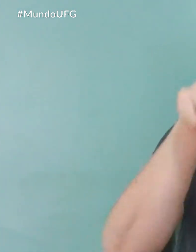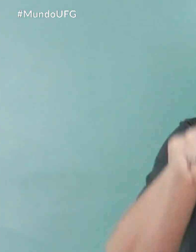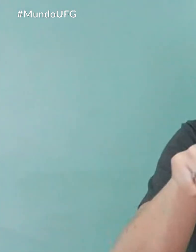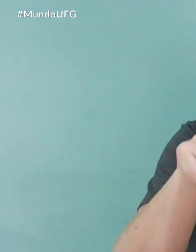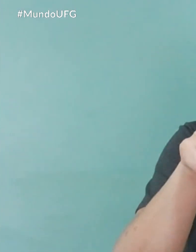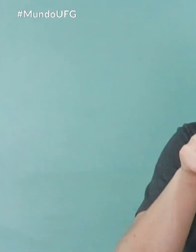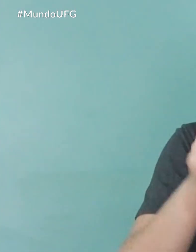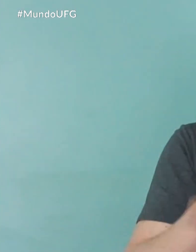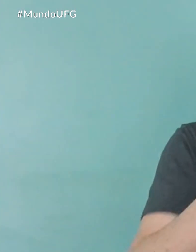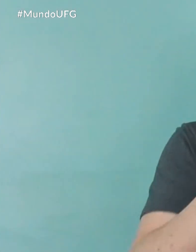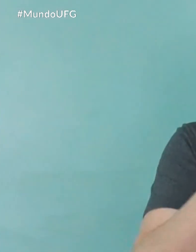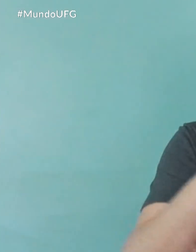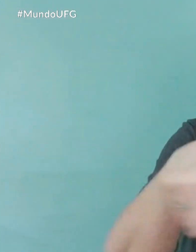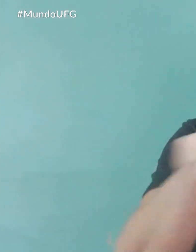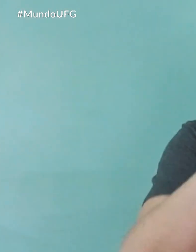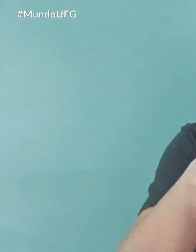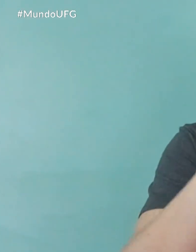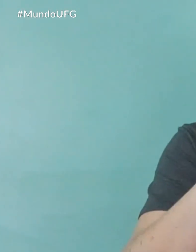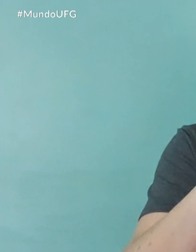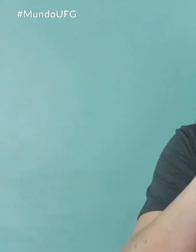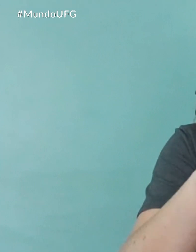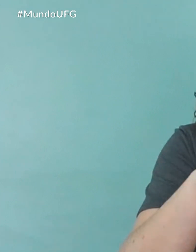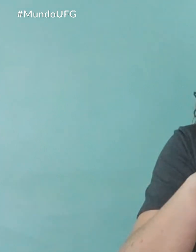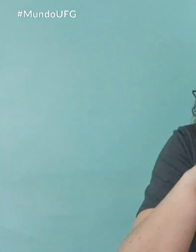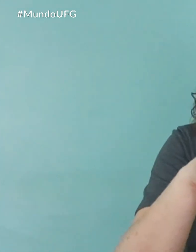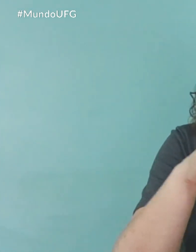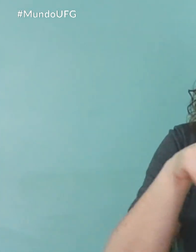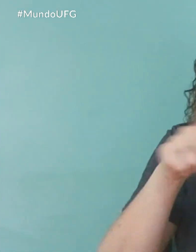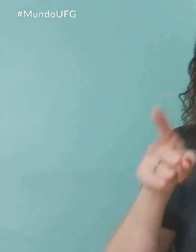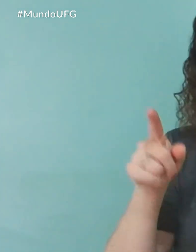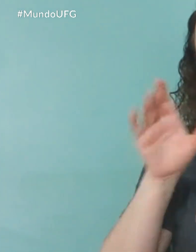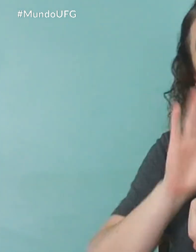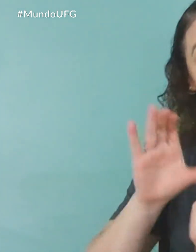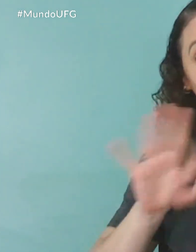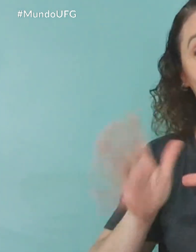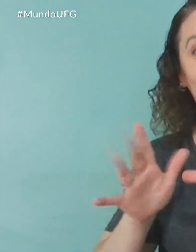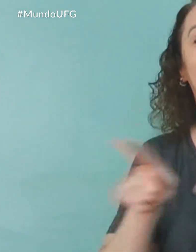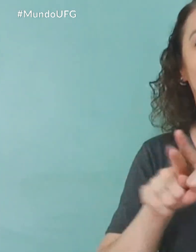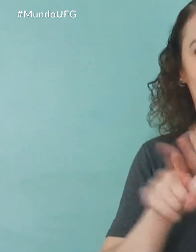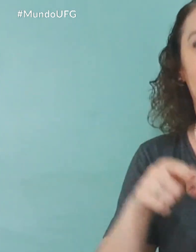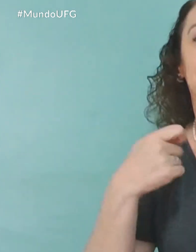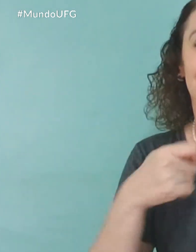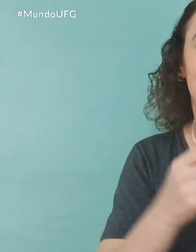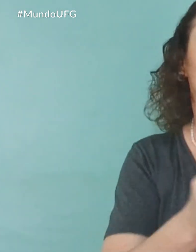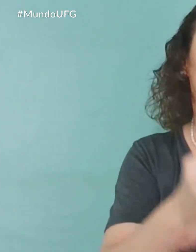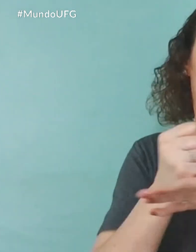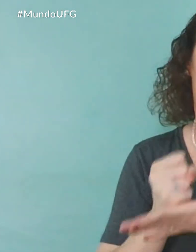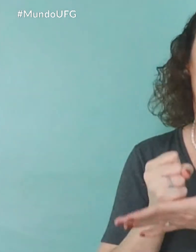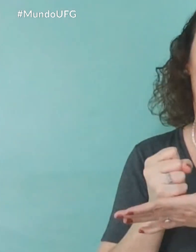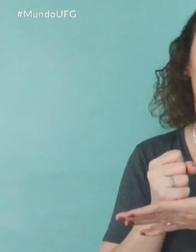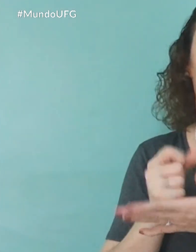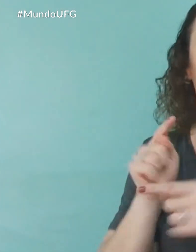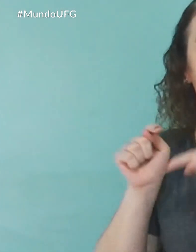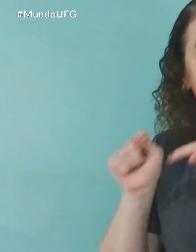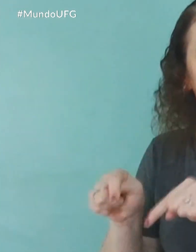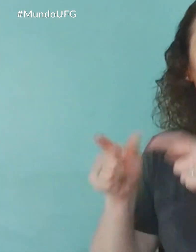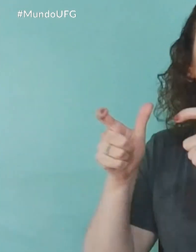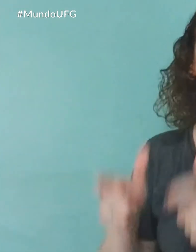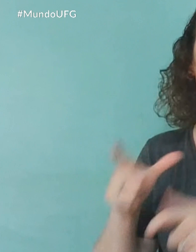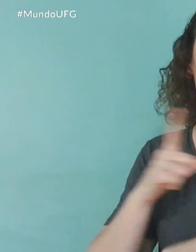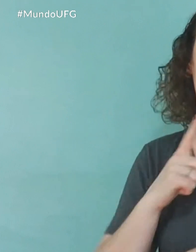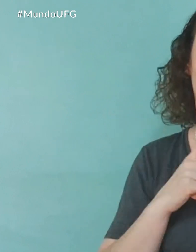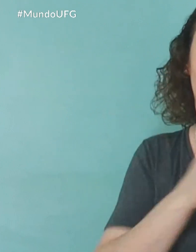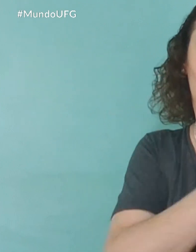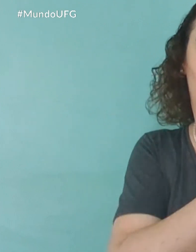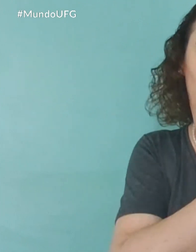O Diogo, na TV UFG, participa de um projeto também, que é o LabTAV. Então,